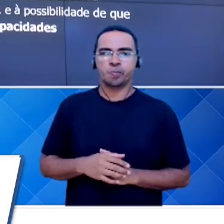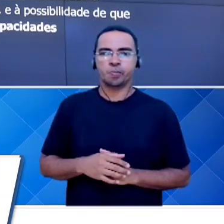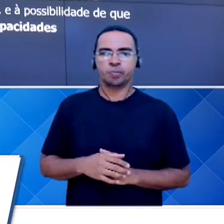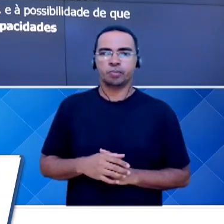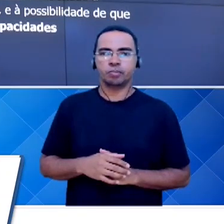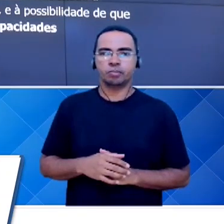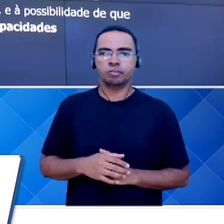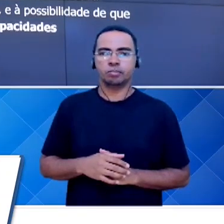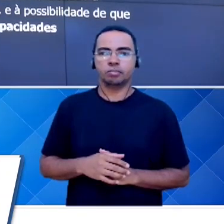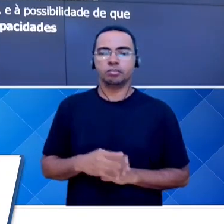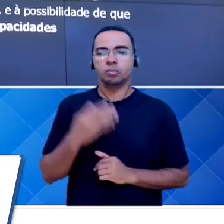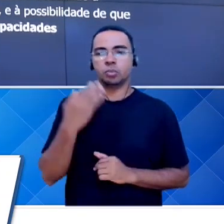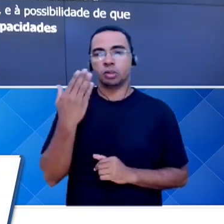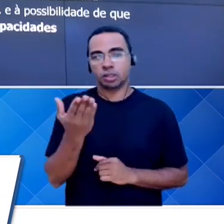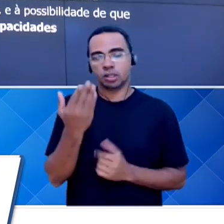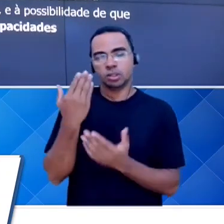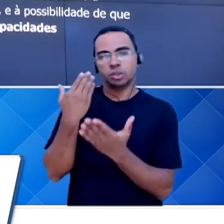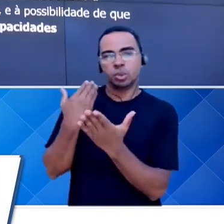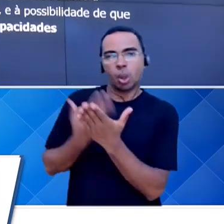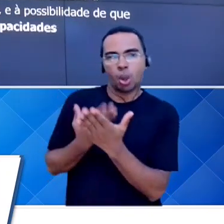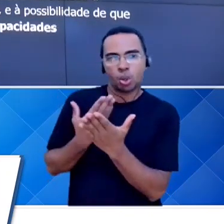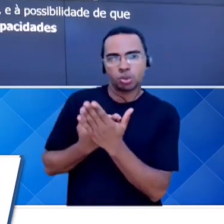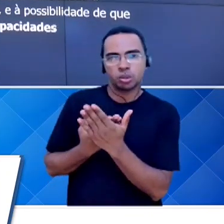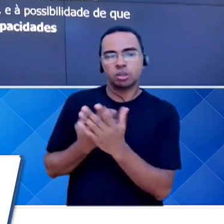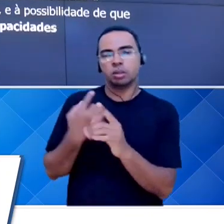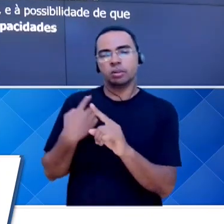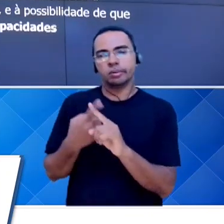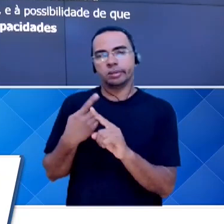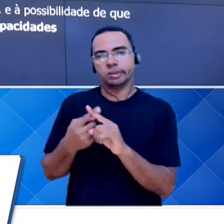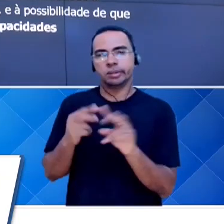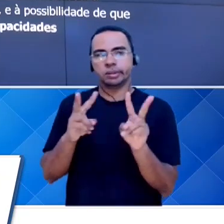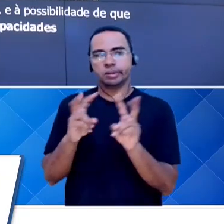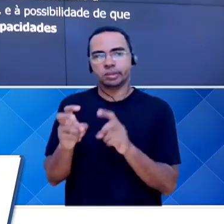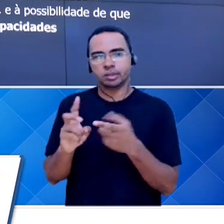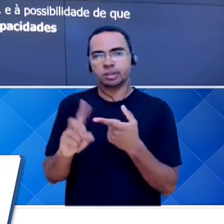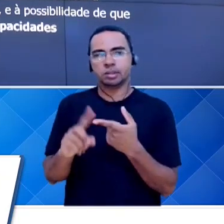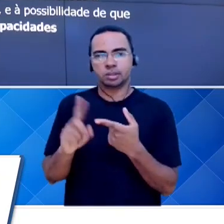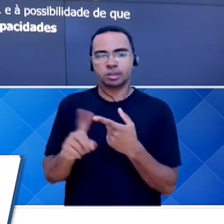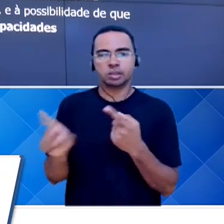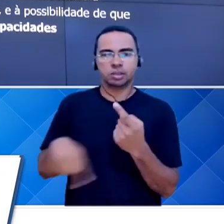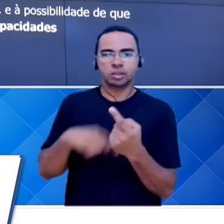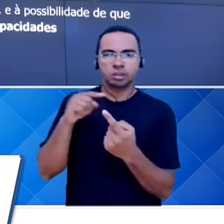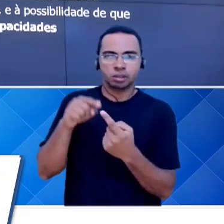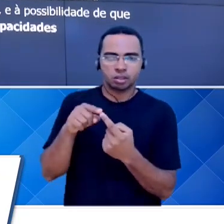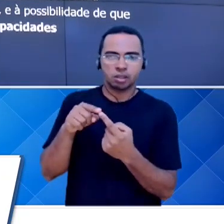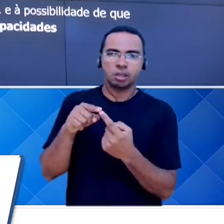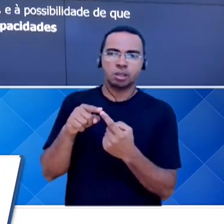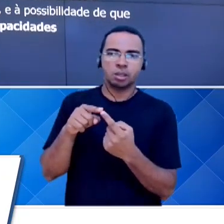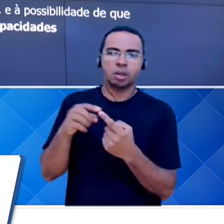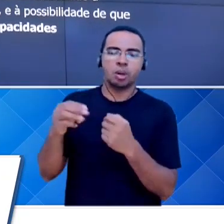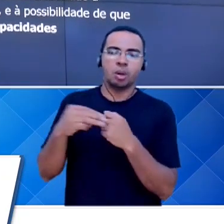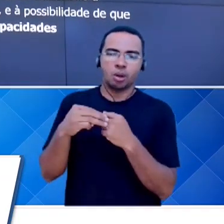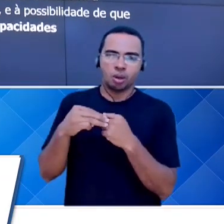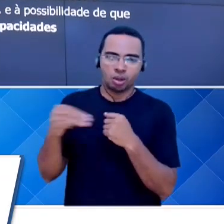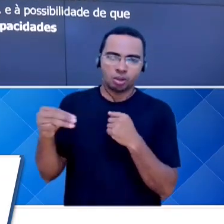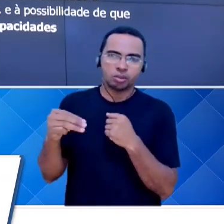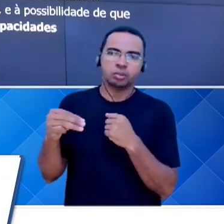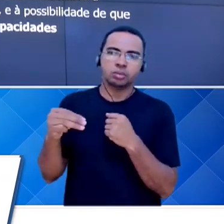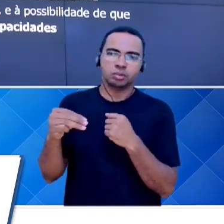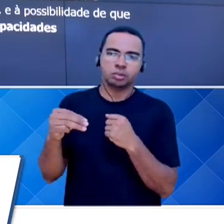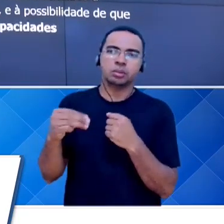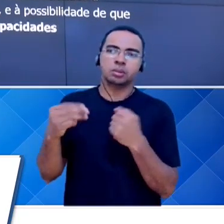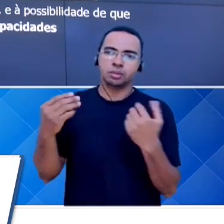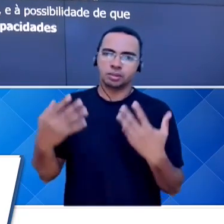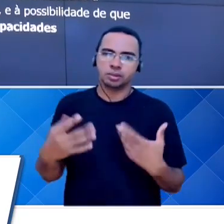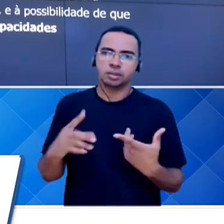E nesse estudo, até por conta também do objeto do mestrado, do programa de mestrado, que diz então, né,